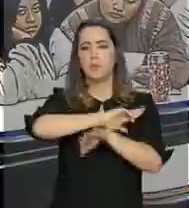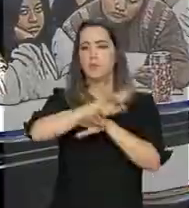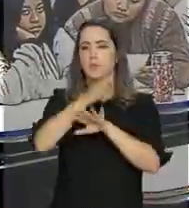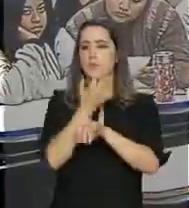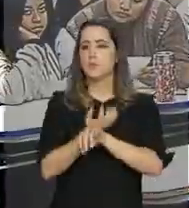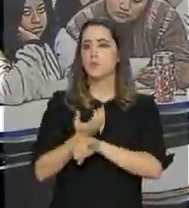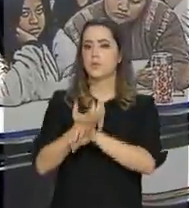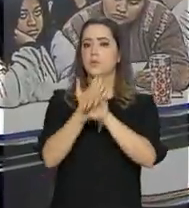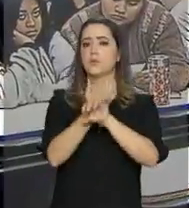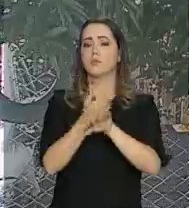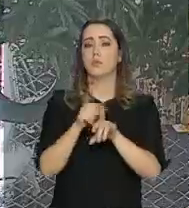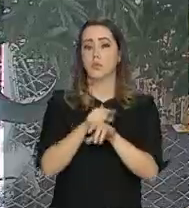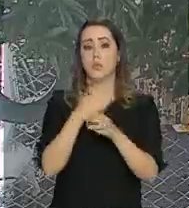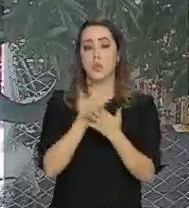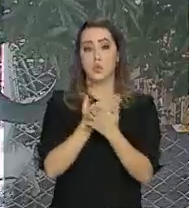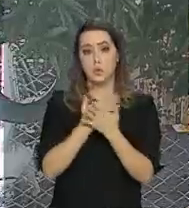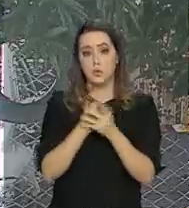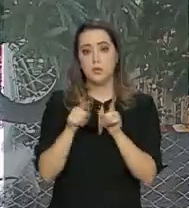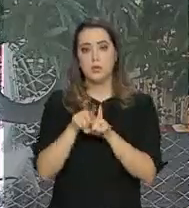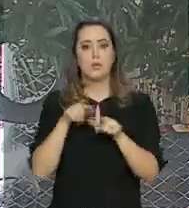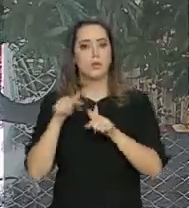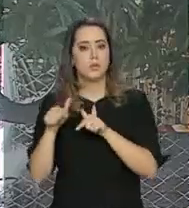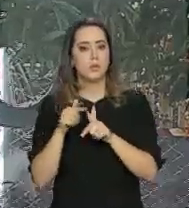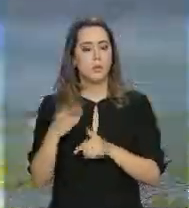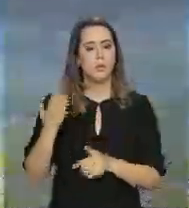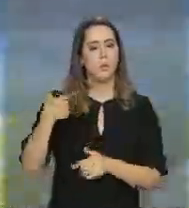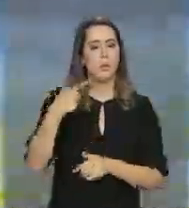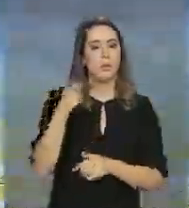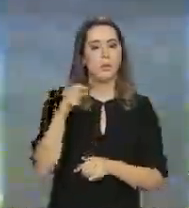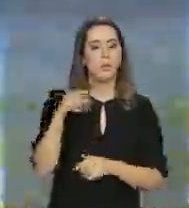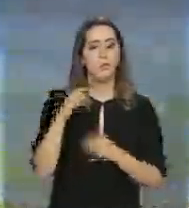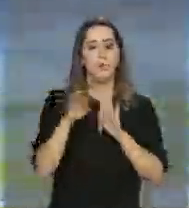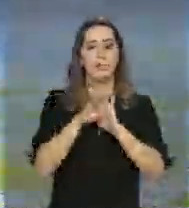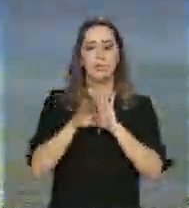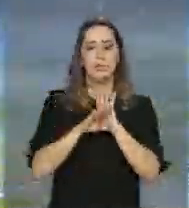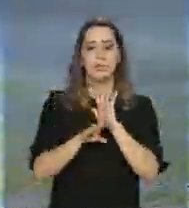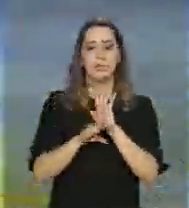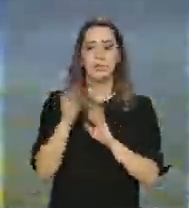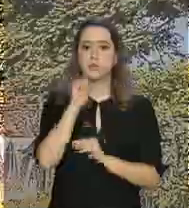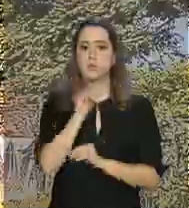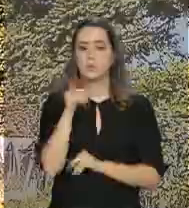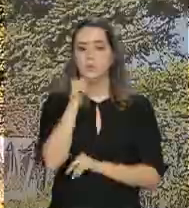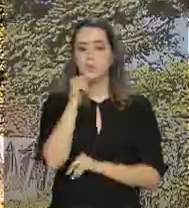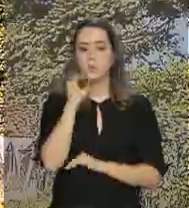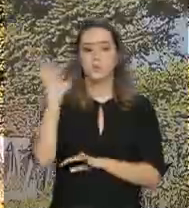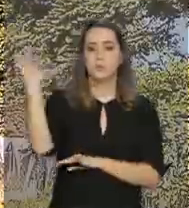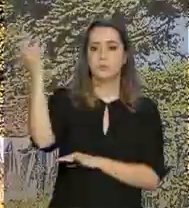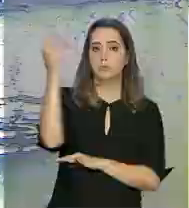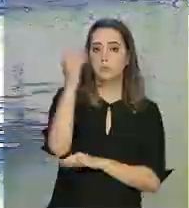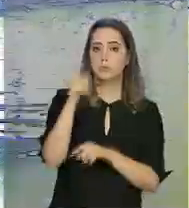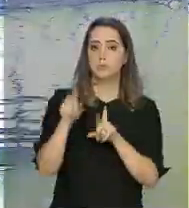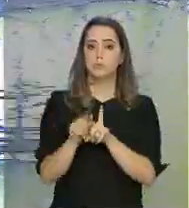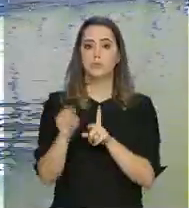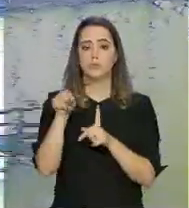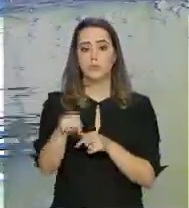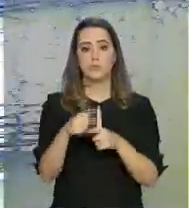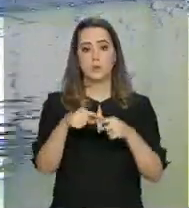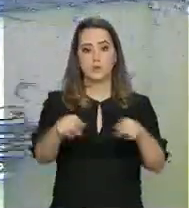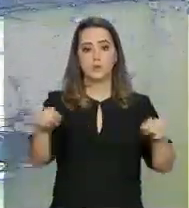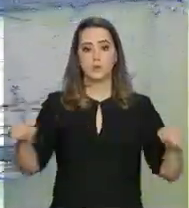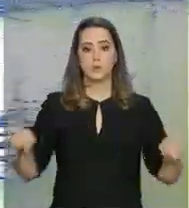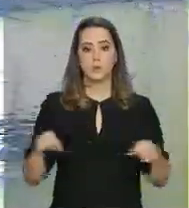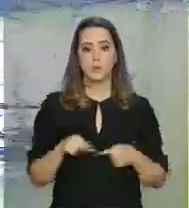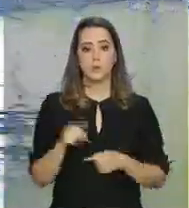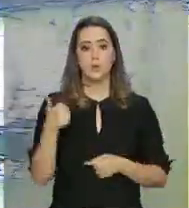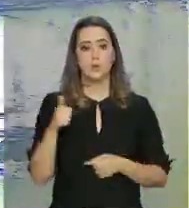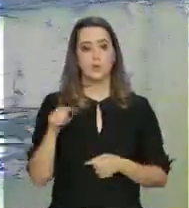na teoria e na prática. São mais de 20 projetos ligados à preservação da água e do meio ambiente. Neste tanque de